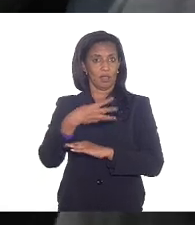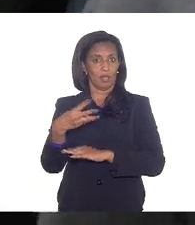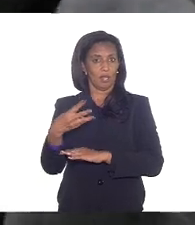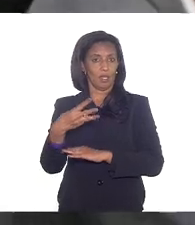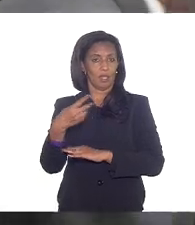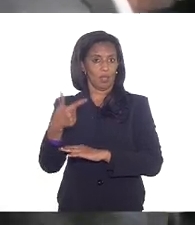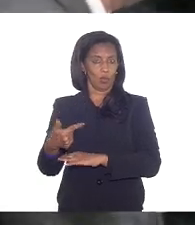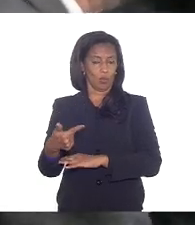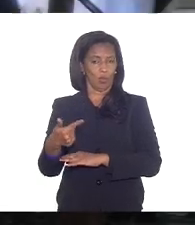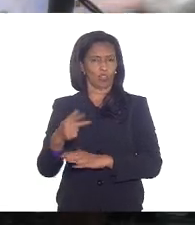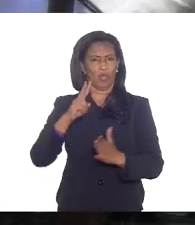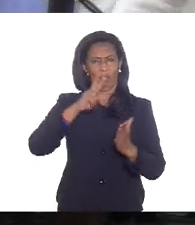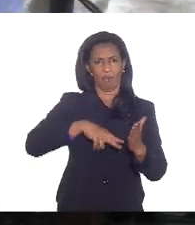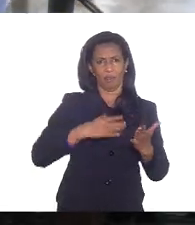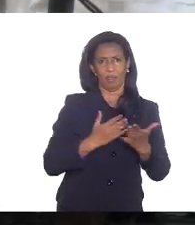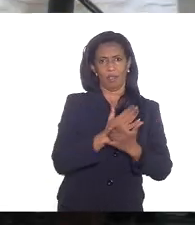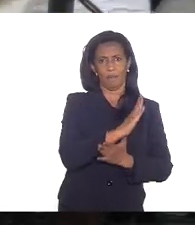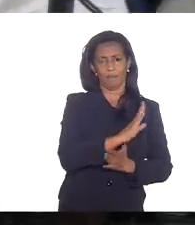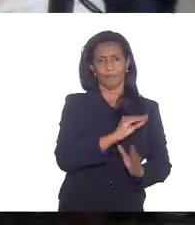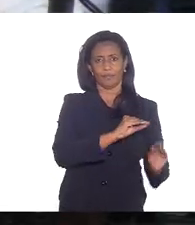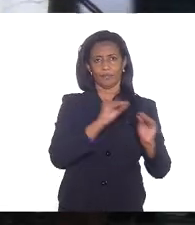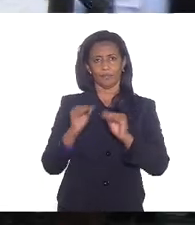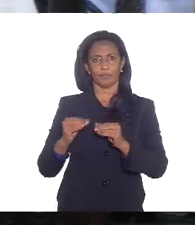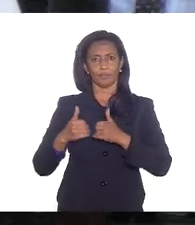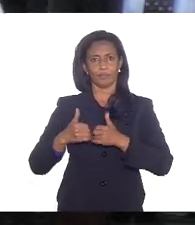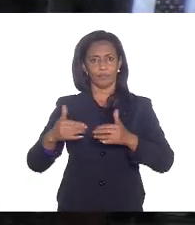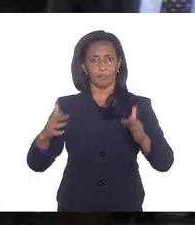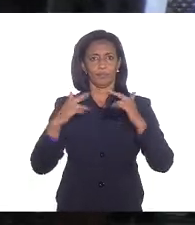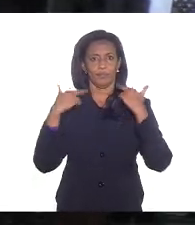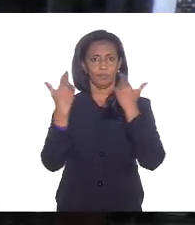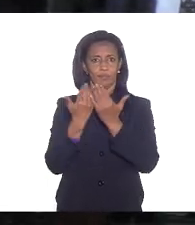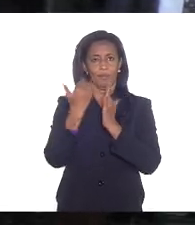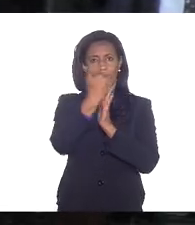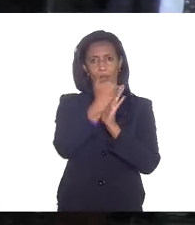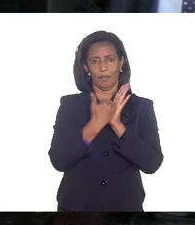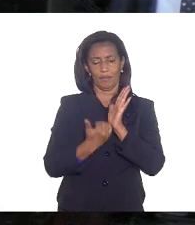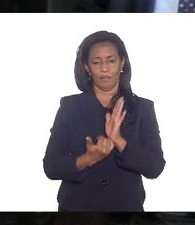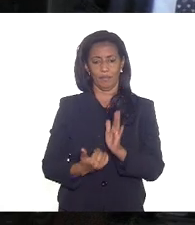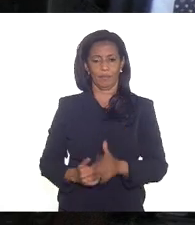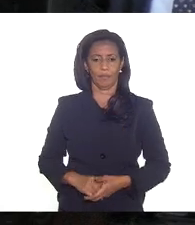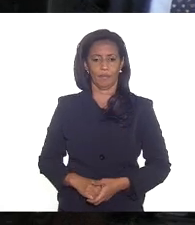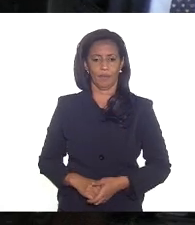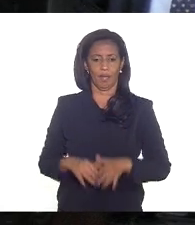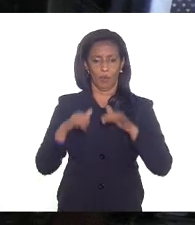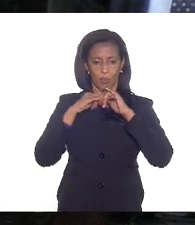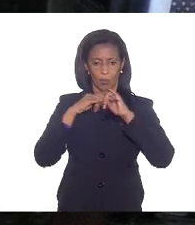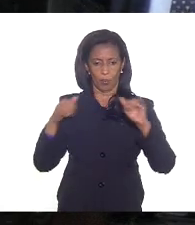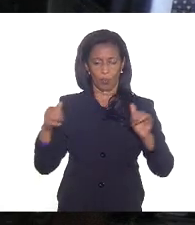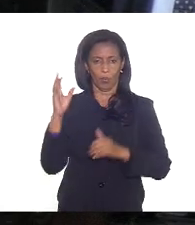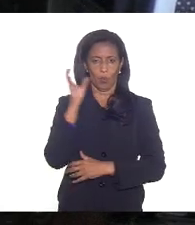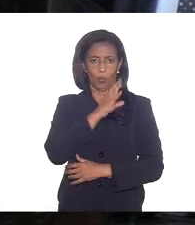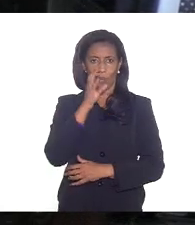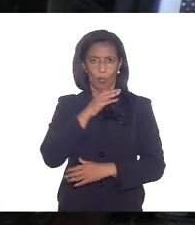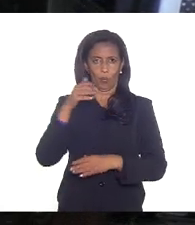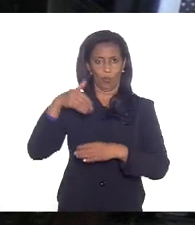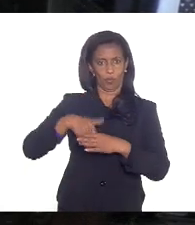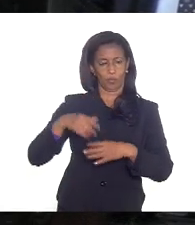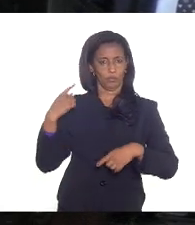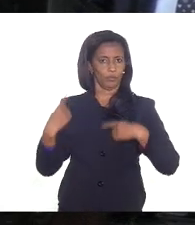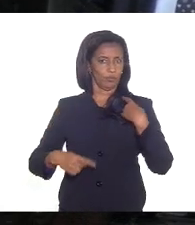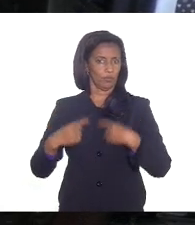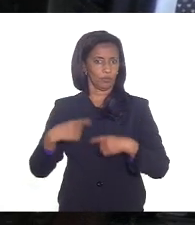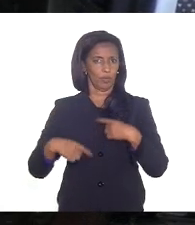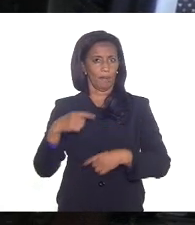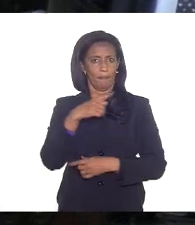de 32 minutos lida e aprovada a ata passa-se a segunda sessão a ordem da segunda sessão anuncia em regime de urgência em votação em discussão